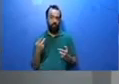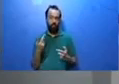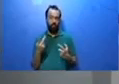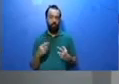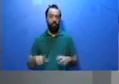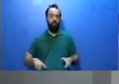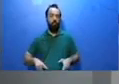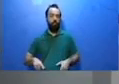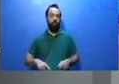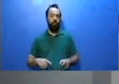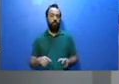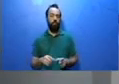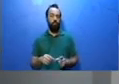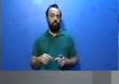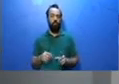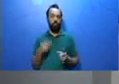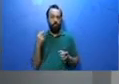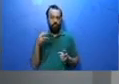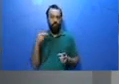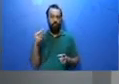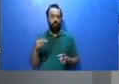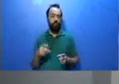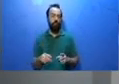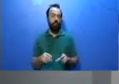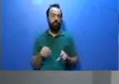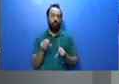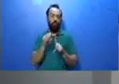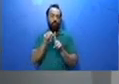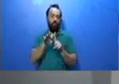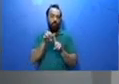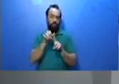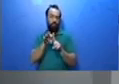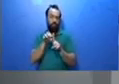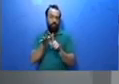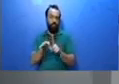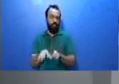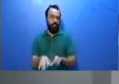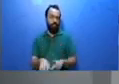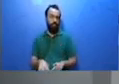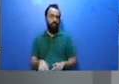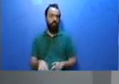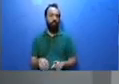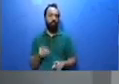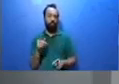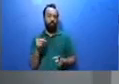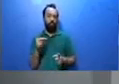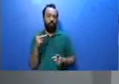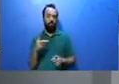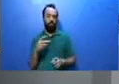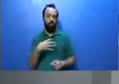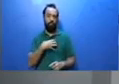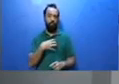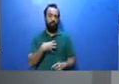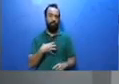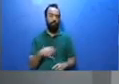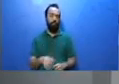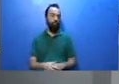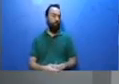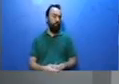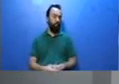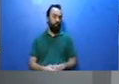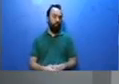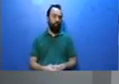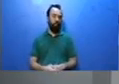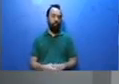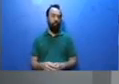do narrador, que é o narrador observador e o narrador que participa da história. Vamos analisar se ficou bom? Vamos fazer